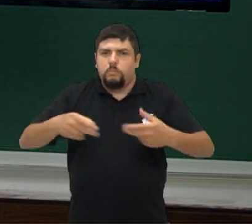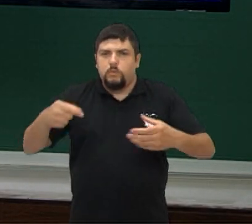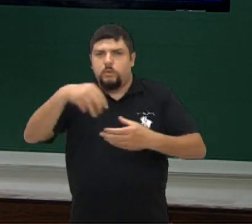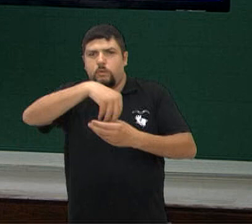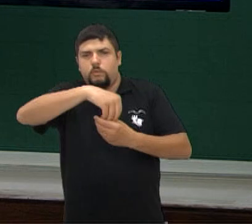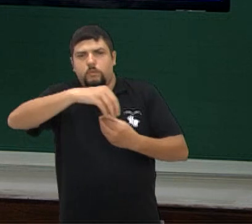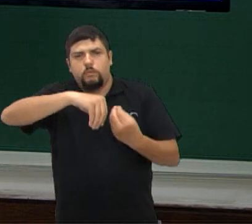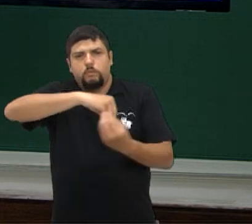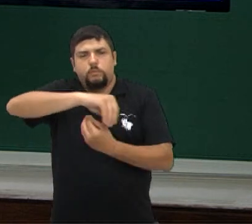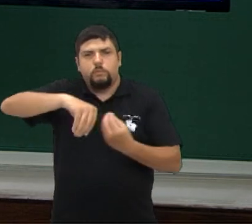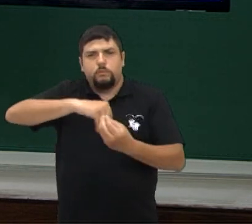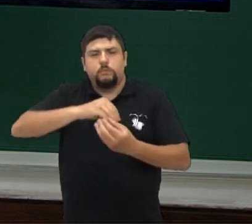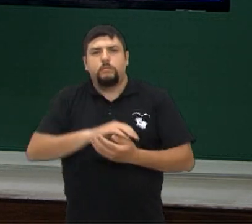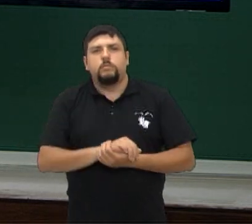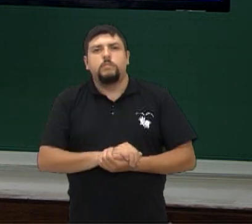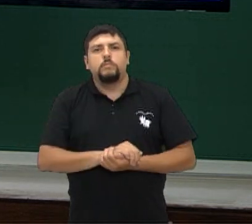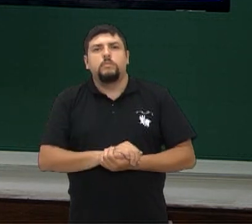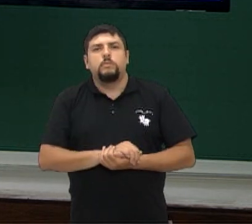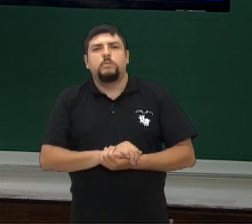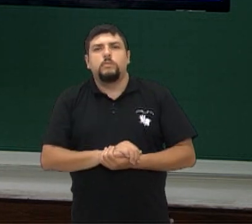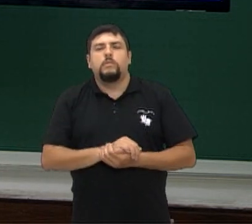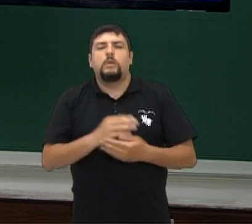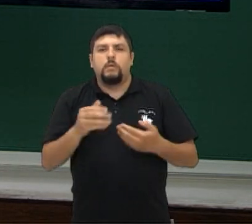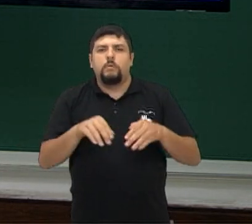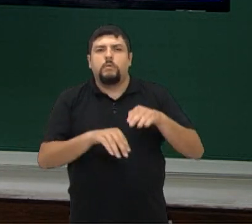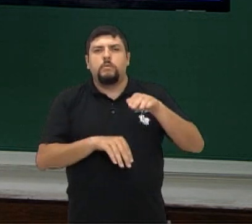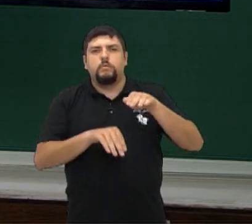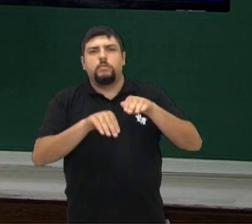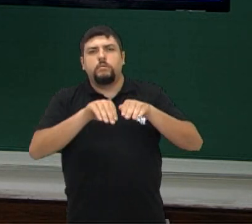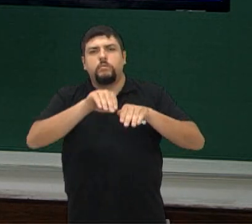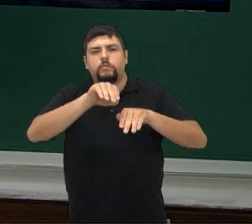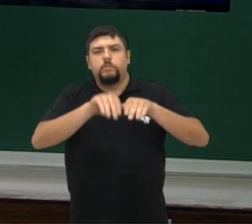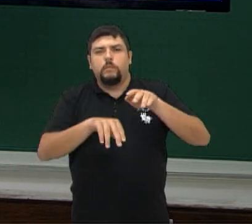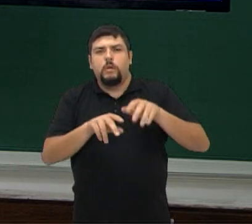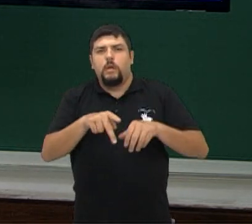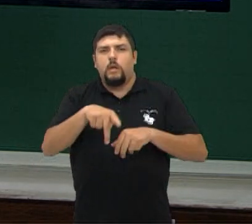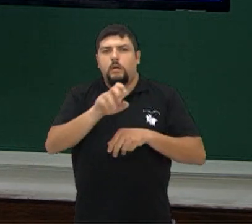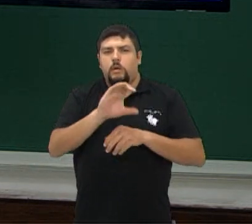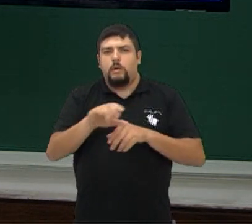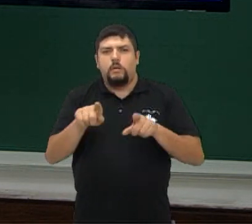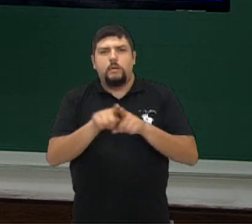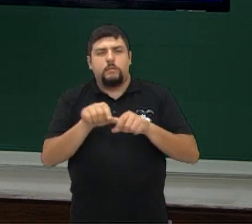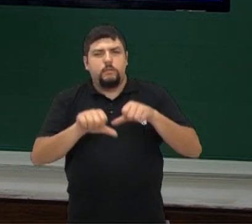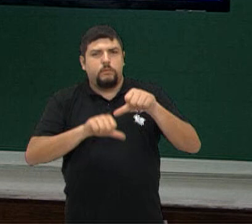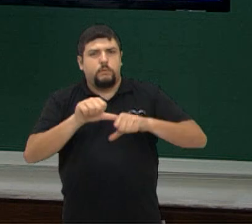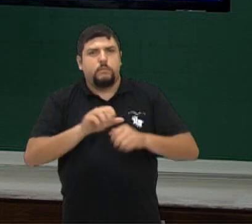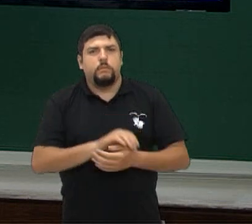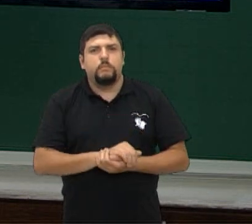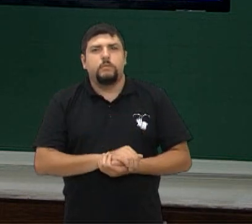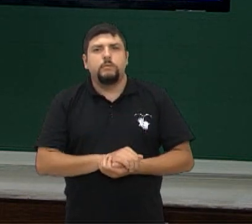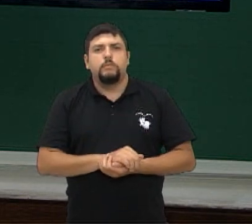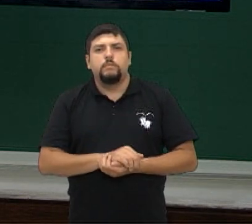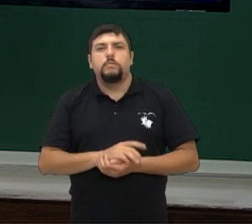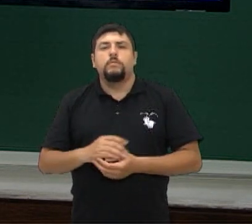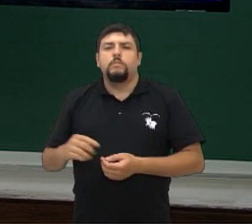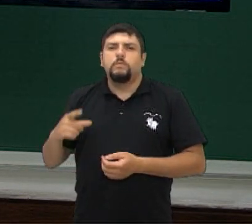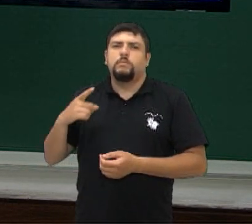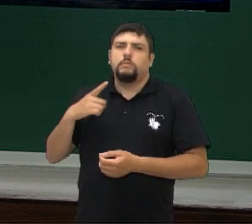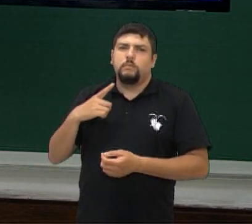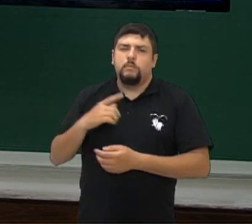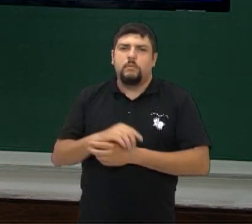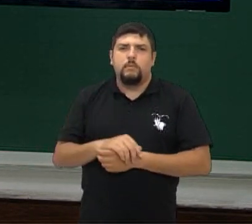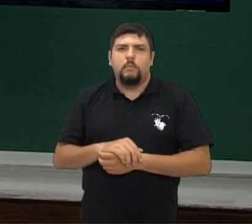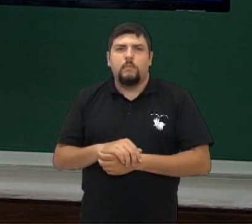reação. No processo, o valor das constantes de equilíbrio e Kc também não são alterados. O que a gente tem aqui? O